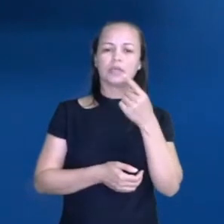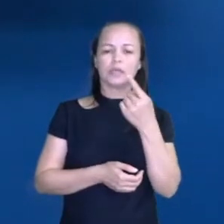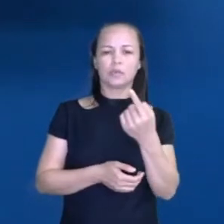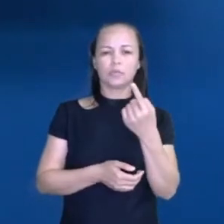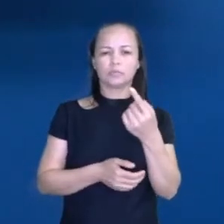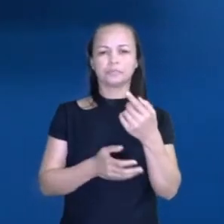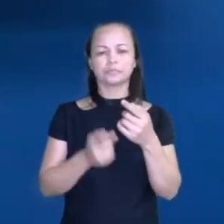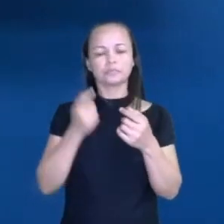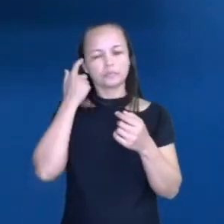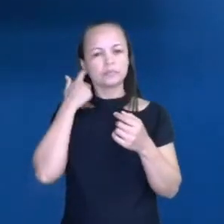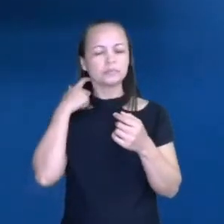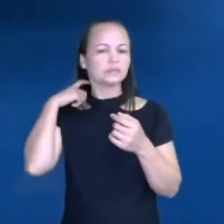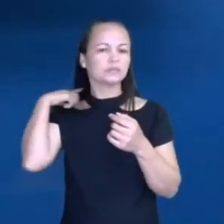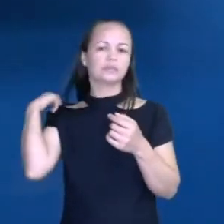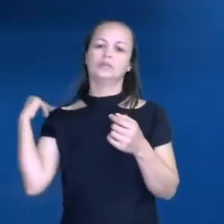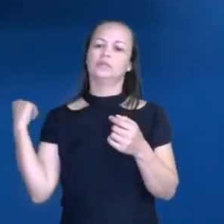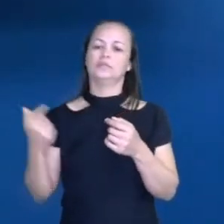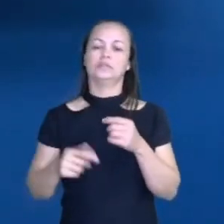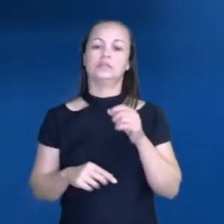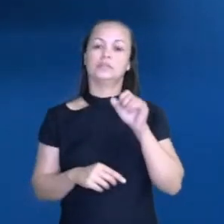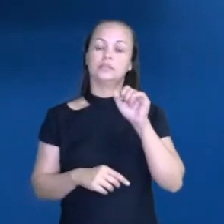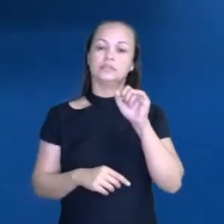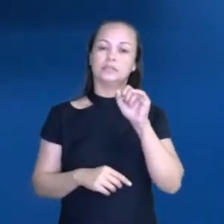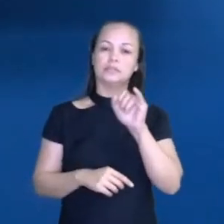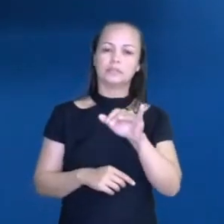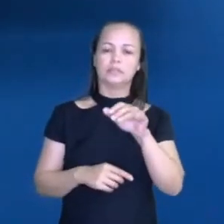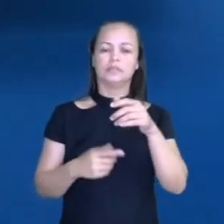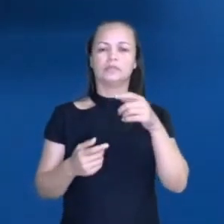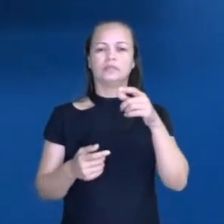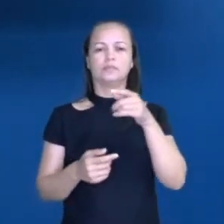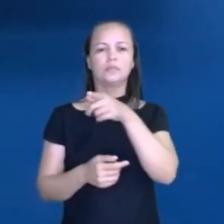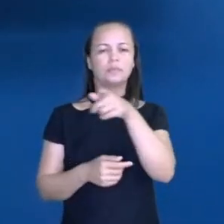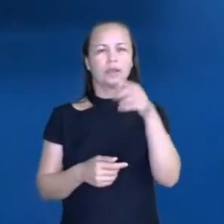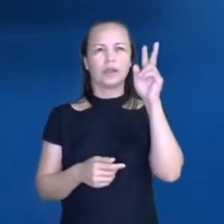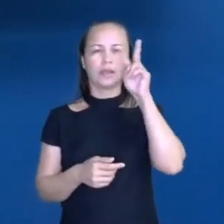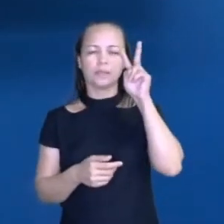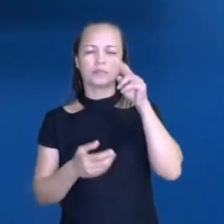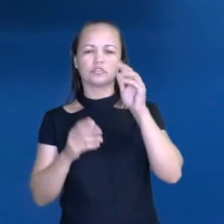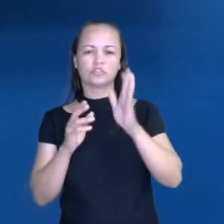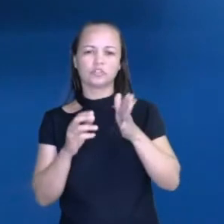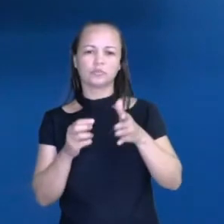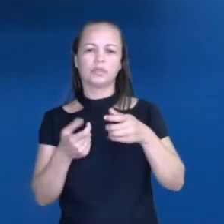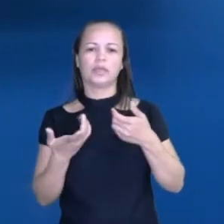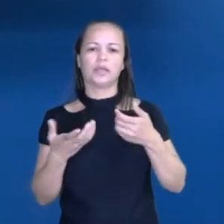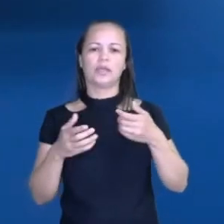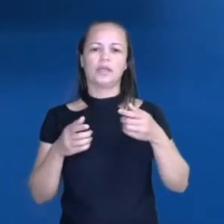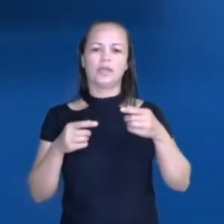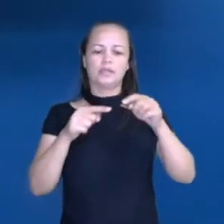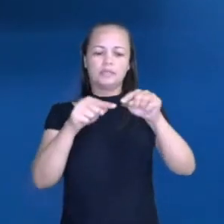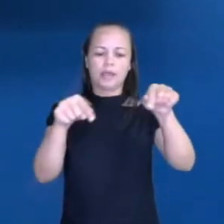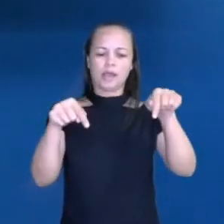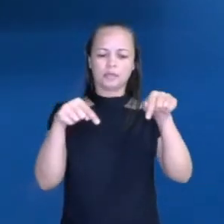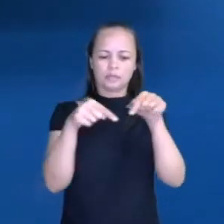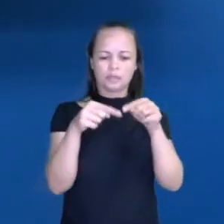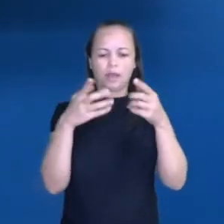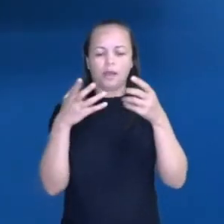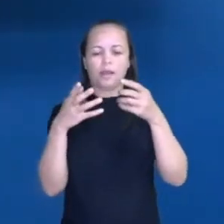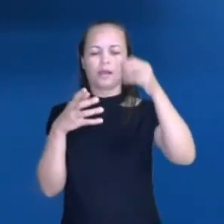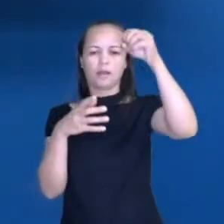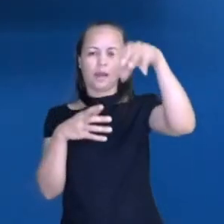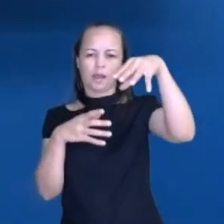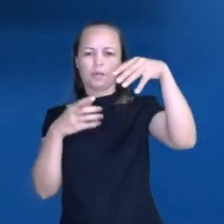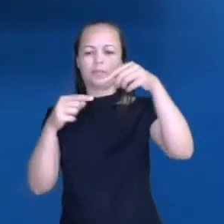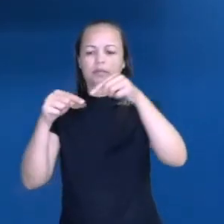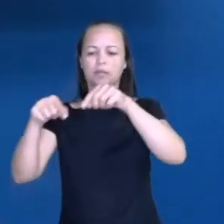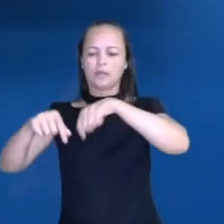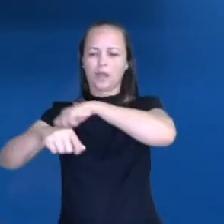eu falei do circuito em série com uma lâmpada ligada na sala ou na cozinha e no banheiro ou sufoco que a lâmpada do da